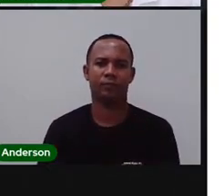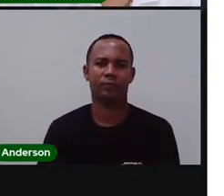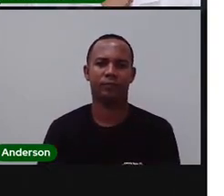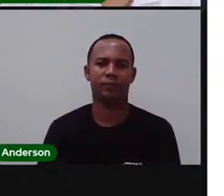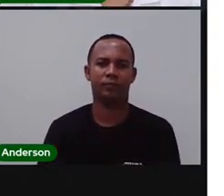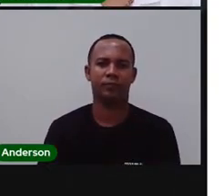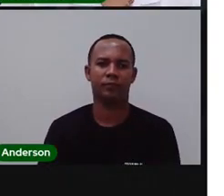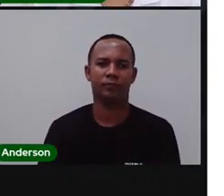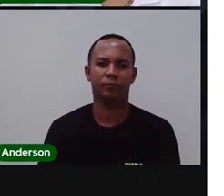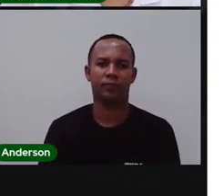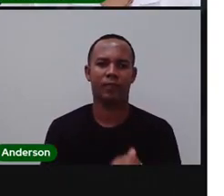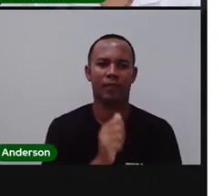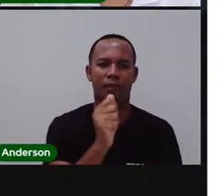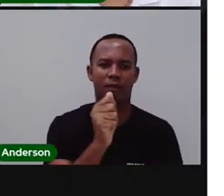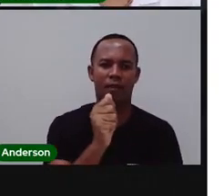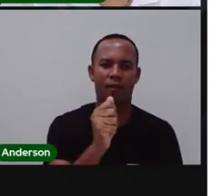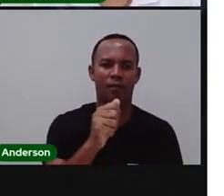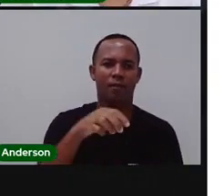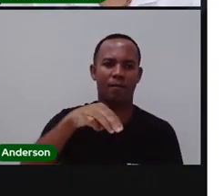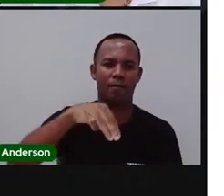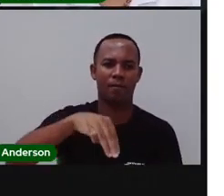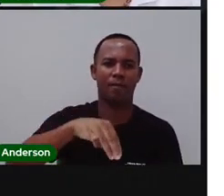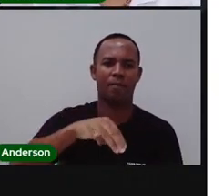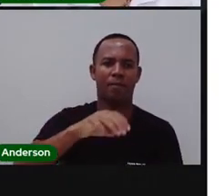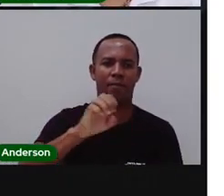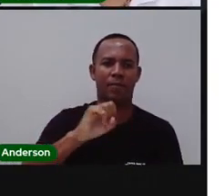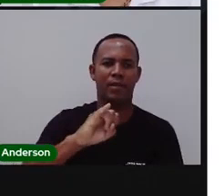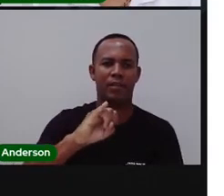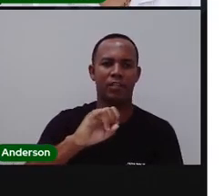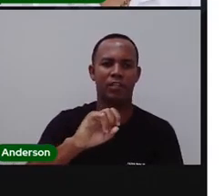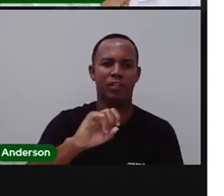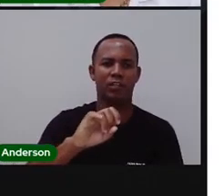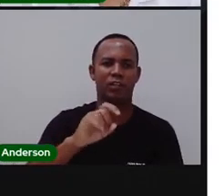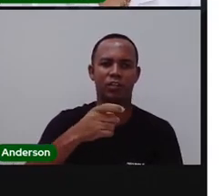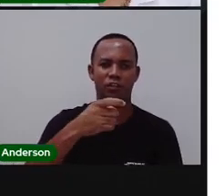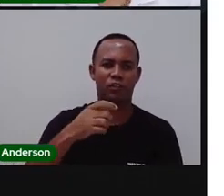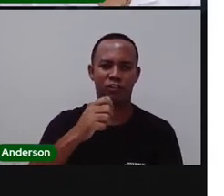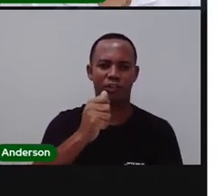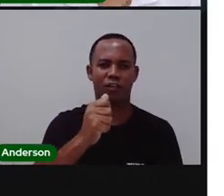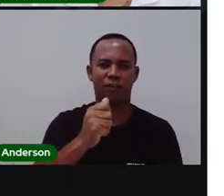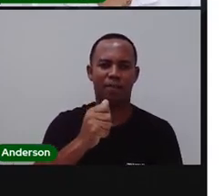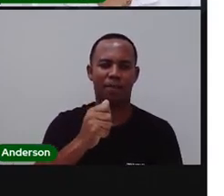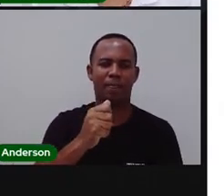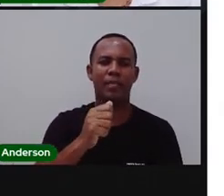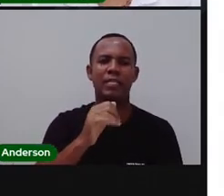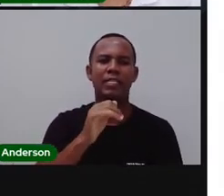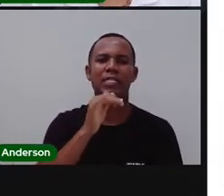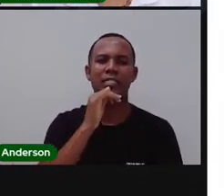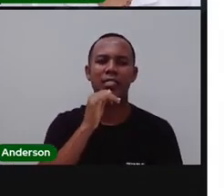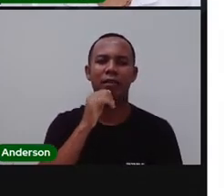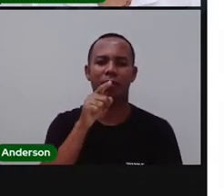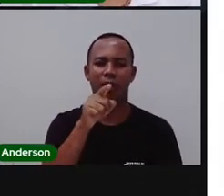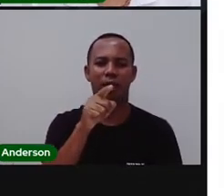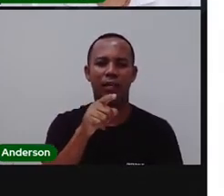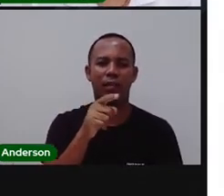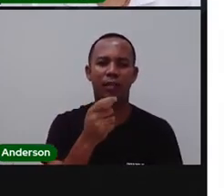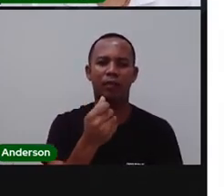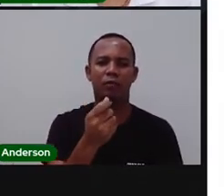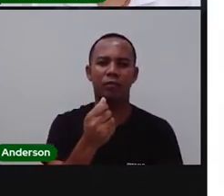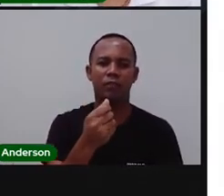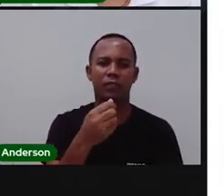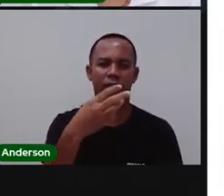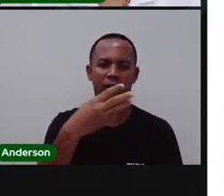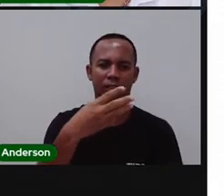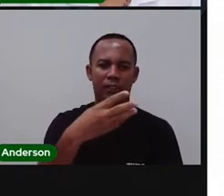A ameixa custa 3 ou 5. Se você comprar as ameixas, meio quilo